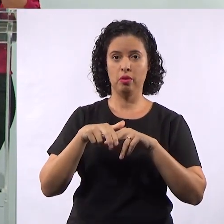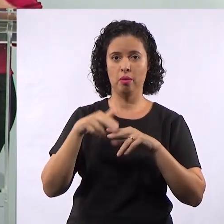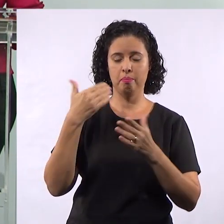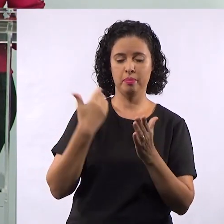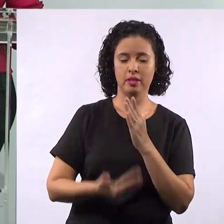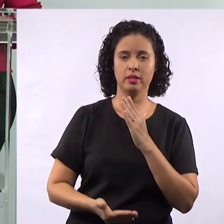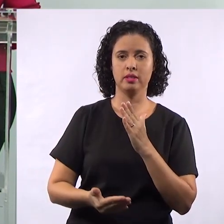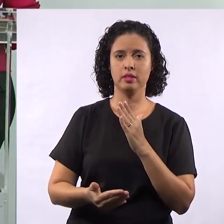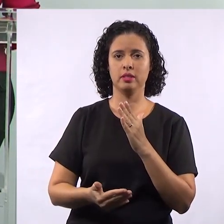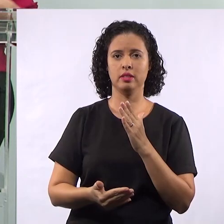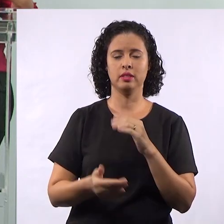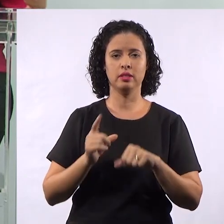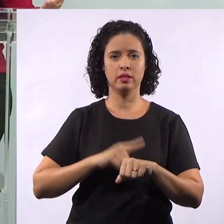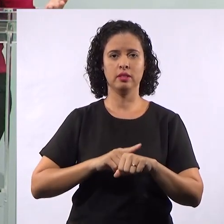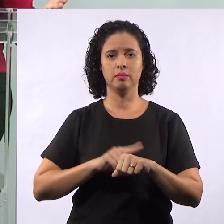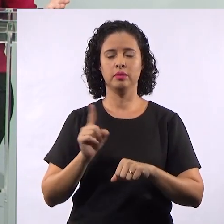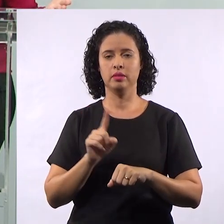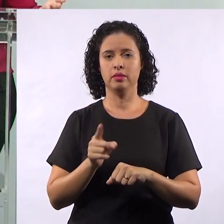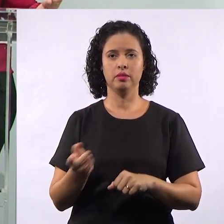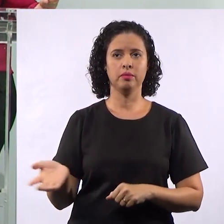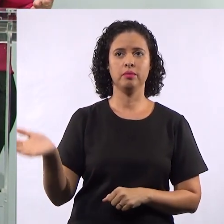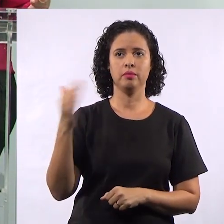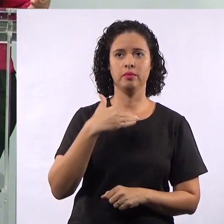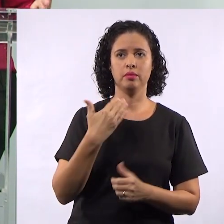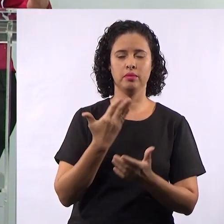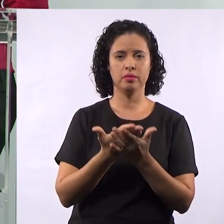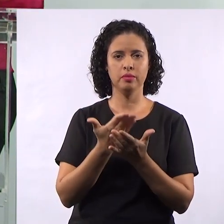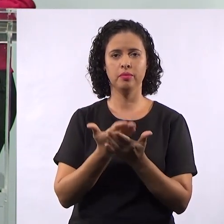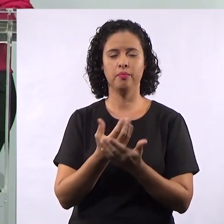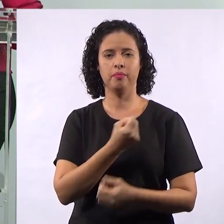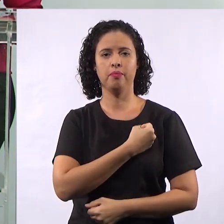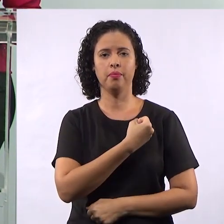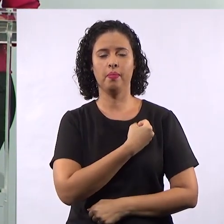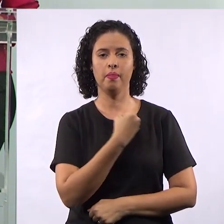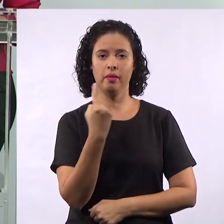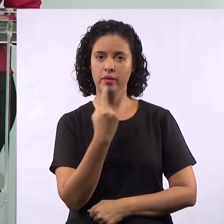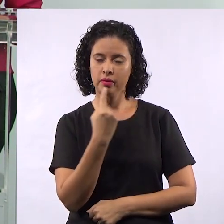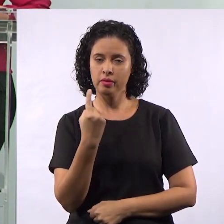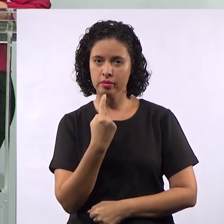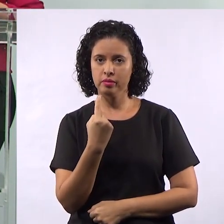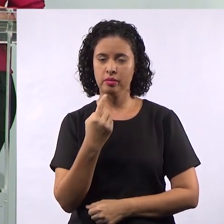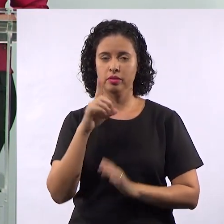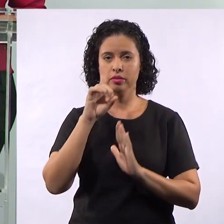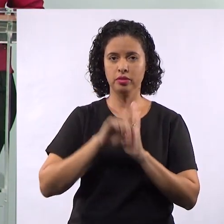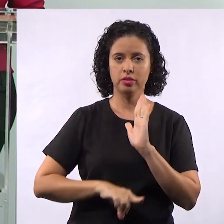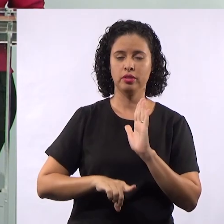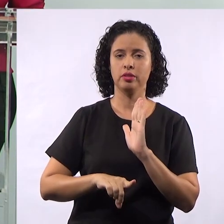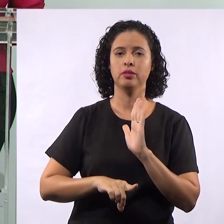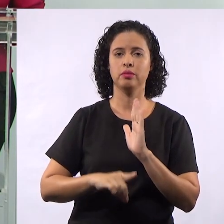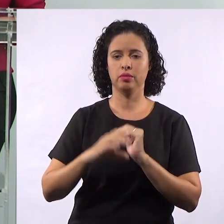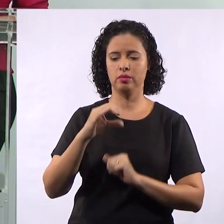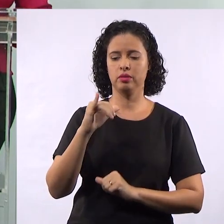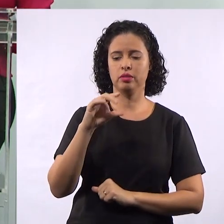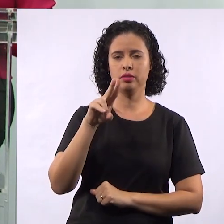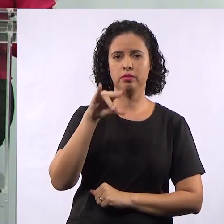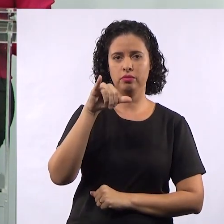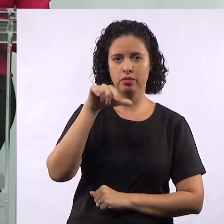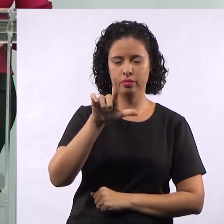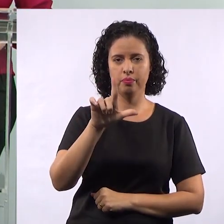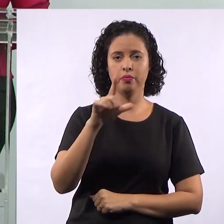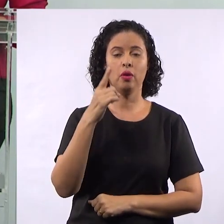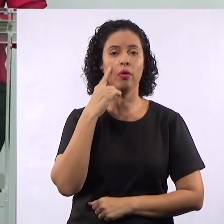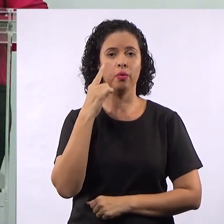perder tempo e vamos começar agora com a nossa aula número 2 aí sobre Direito Civil, parte geral. Vem na tela